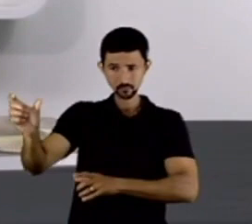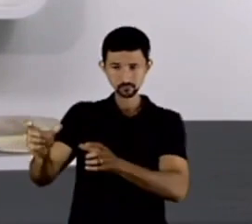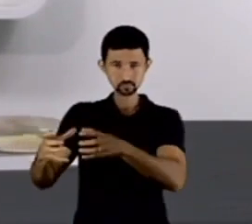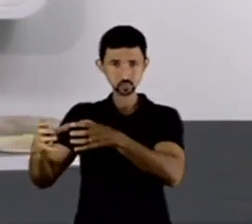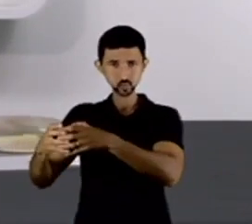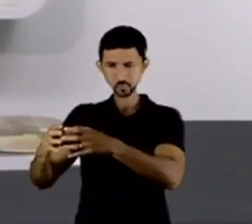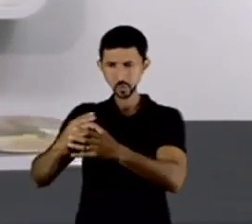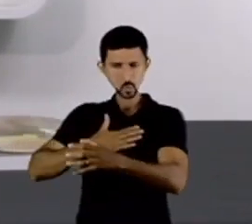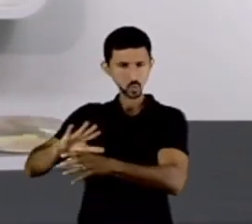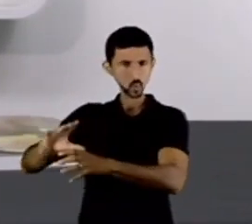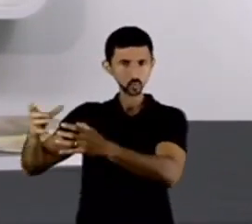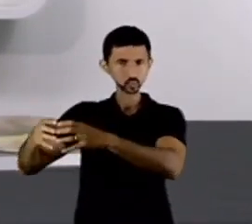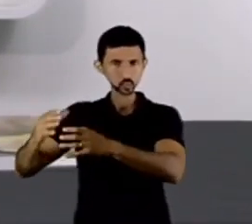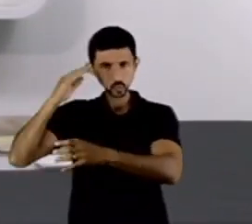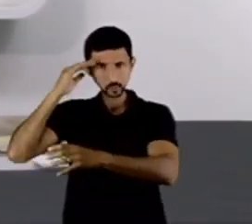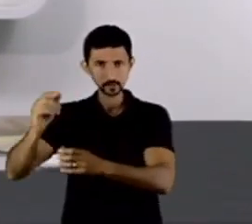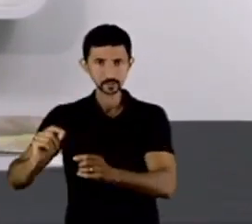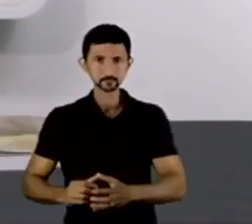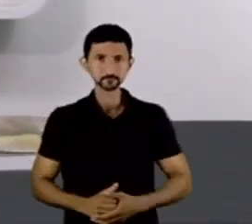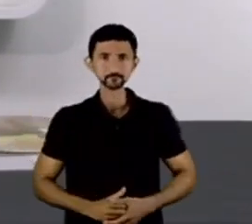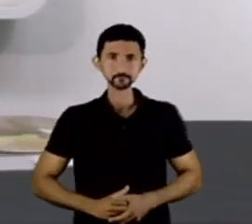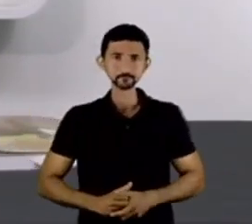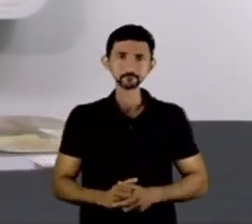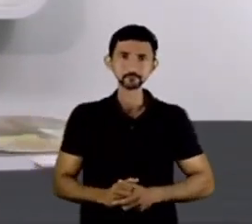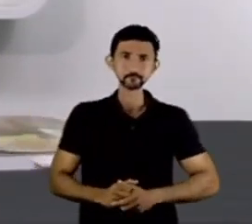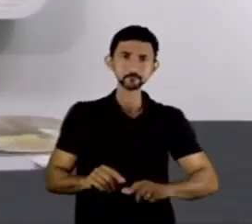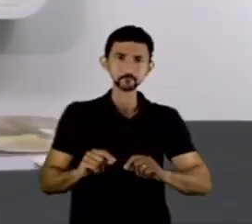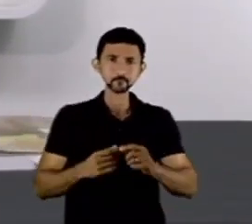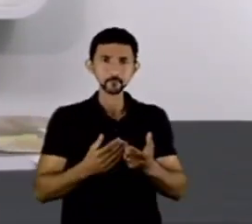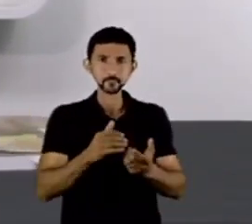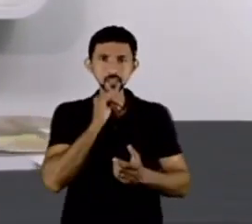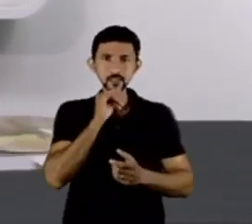difícil ele rever isso, ele